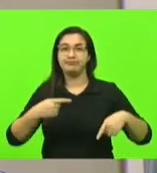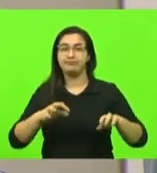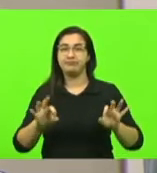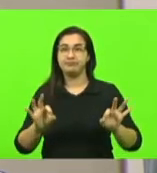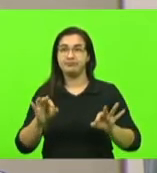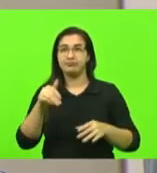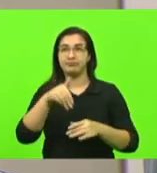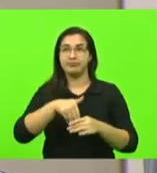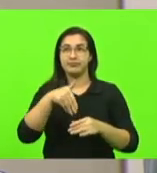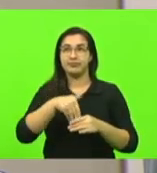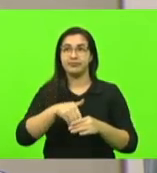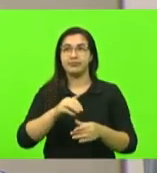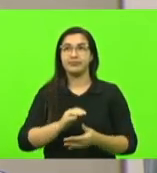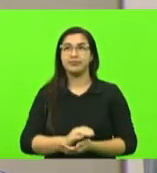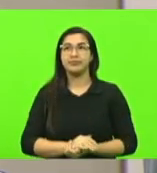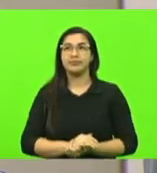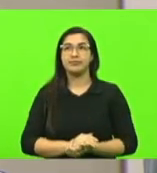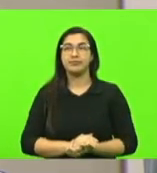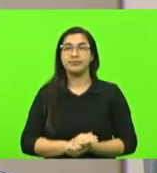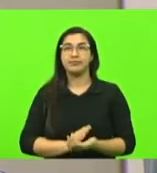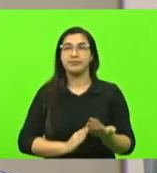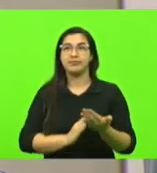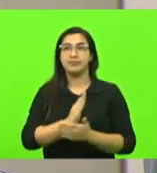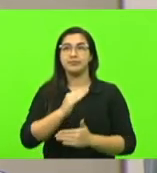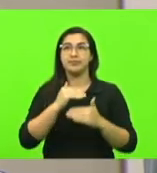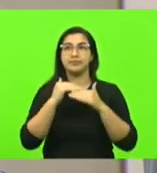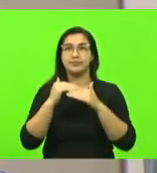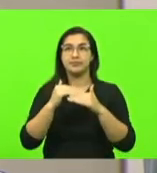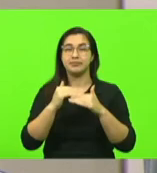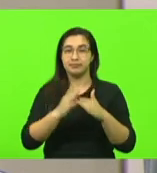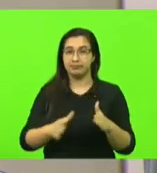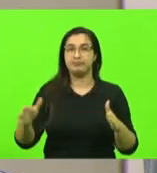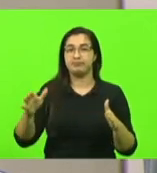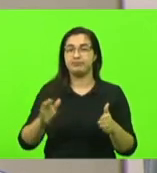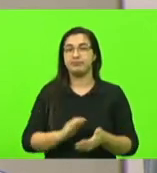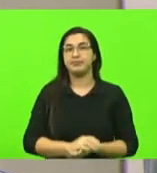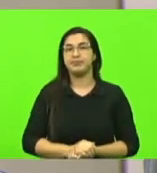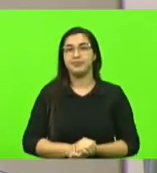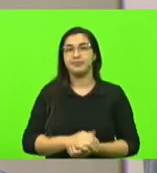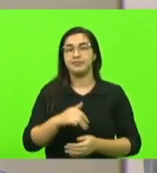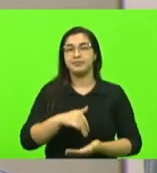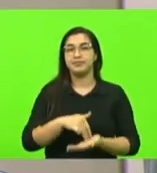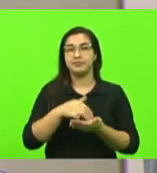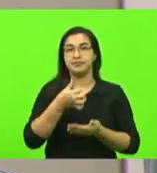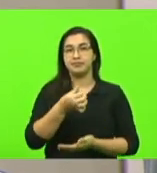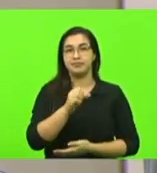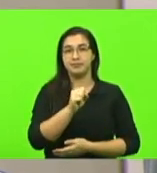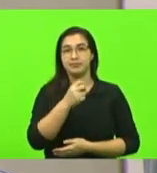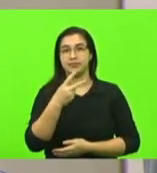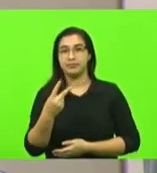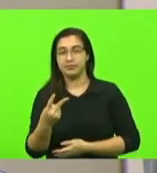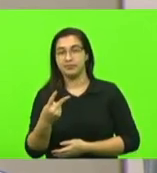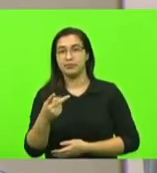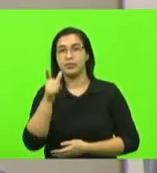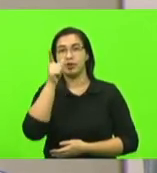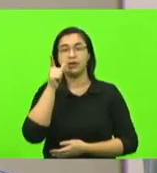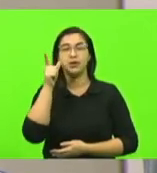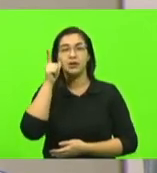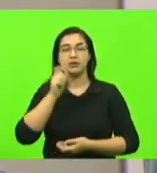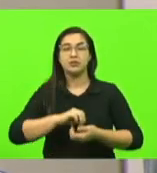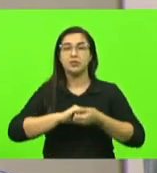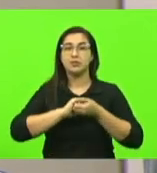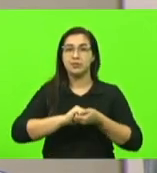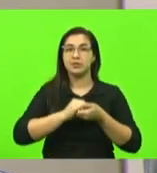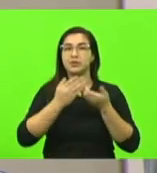Deputados que aprovam, permaneçam como se encontra. Aprovado por maioria. Moção 682, autor deputado Laércio Schuster, cumprimentando os agentes